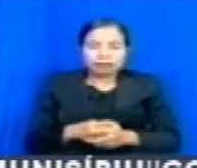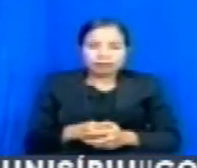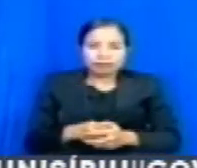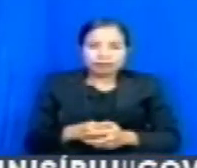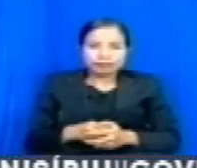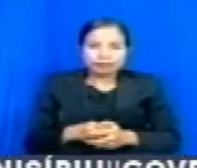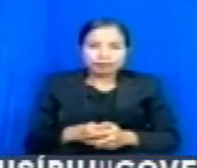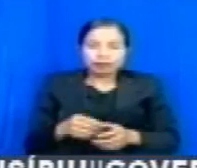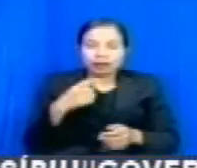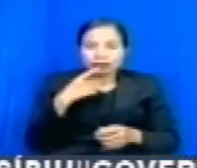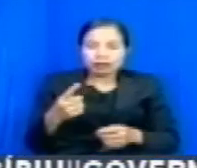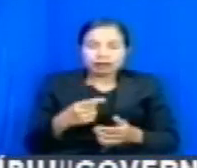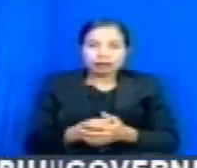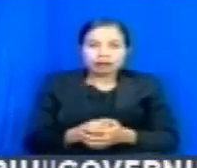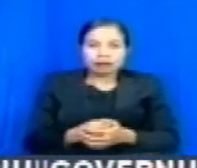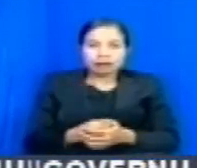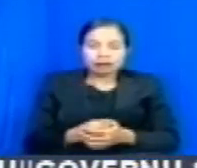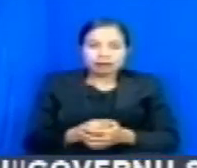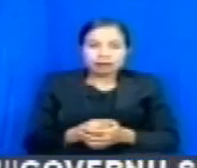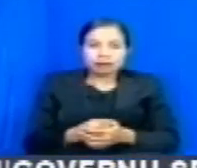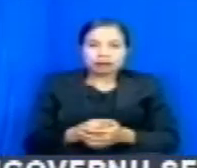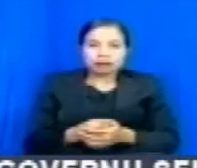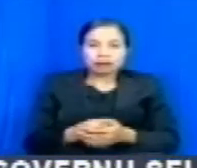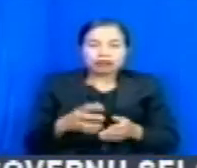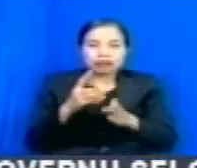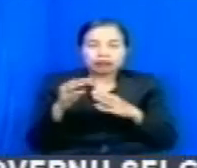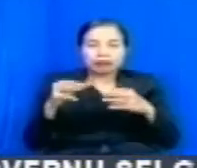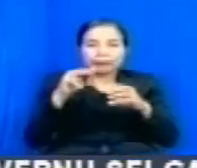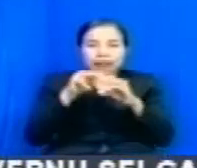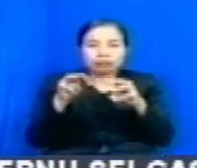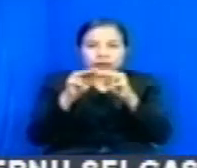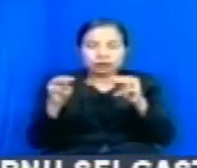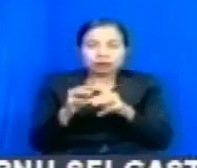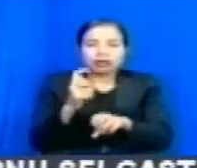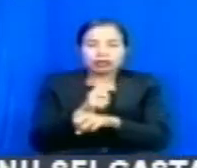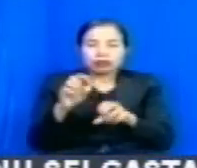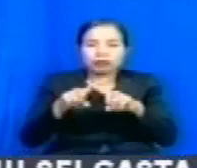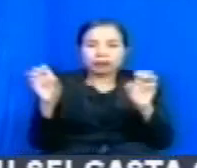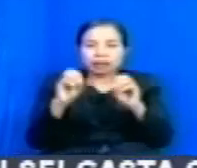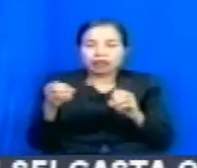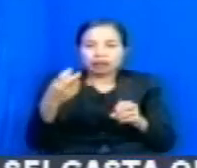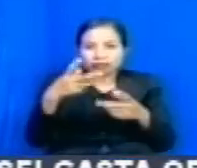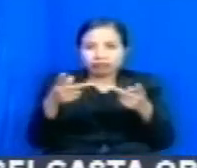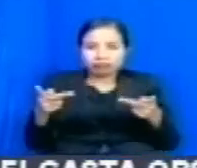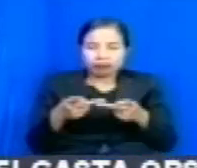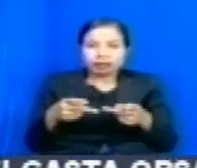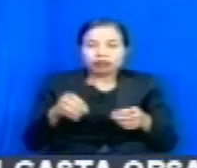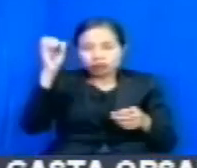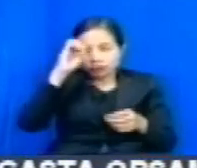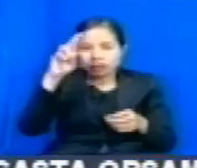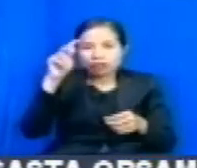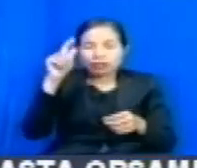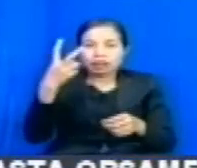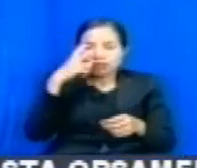RTTL tenta confirmar a direção de gestão do mercado município Atauru, Mebela e Afatin. Dura observação do RTTL em terreno, nota cata